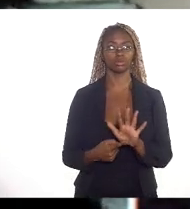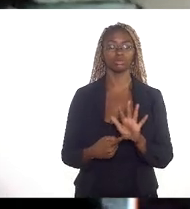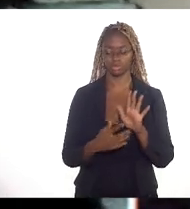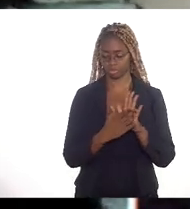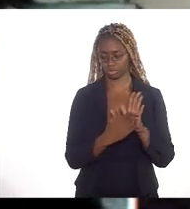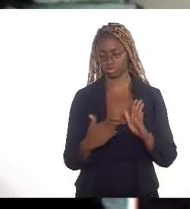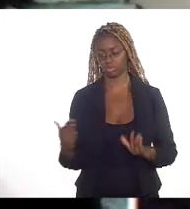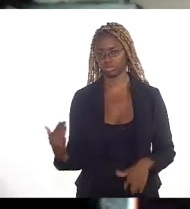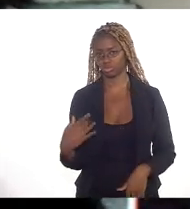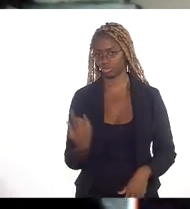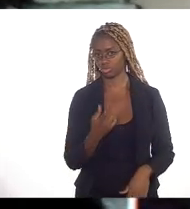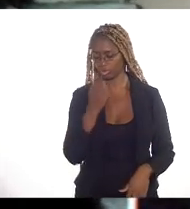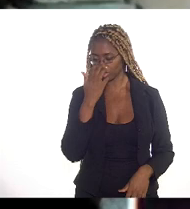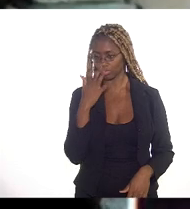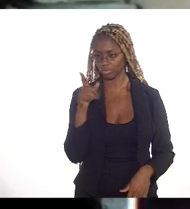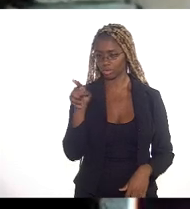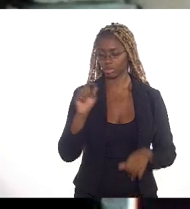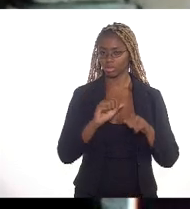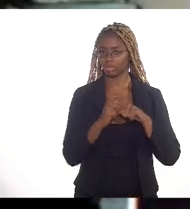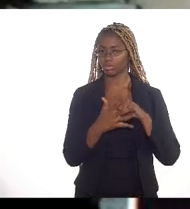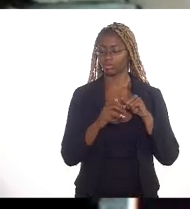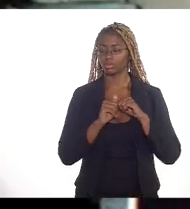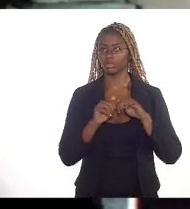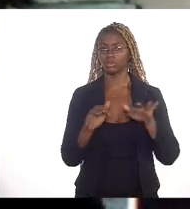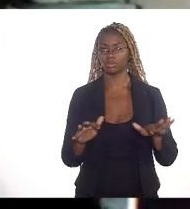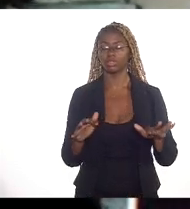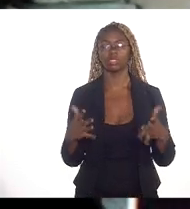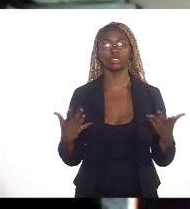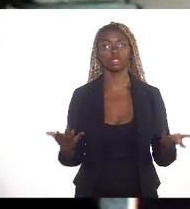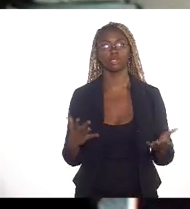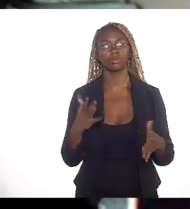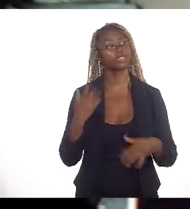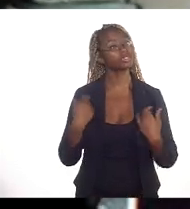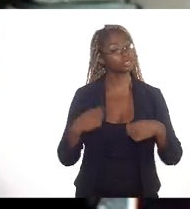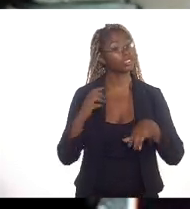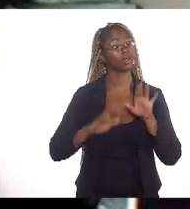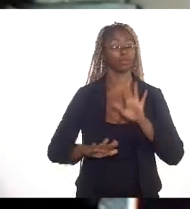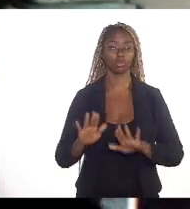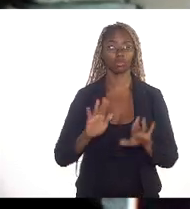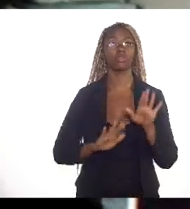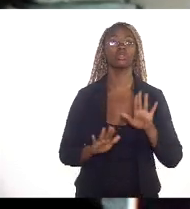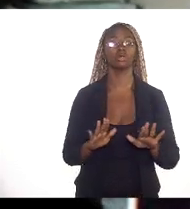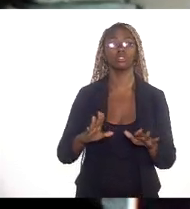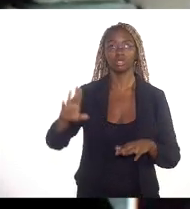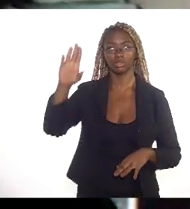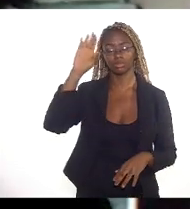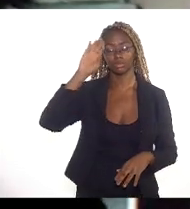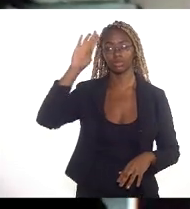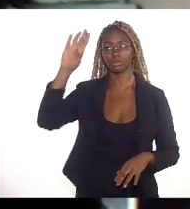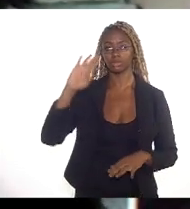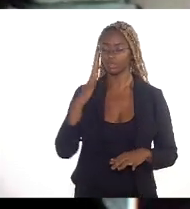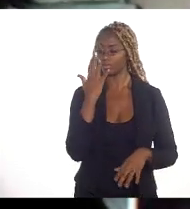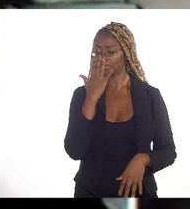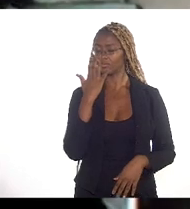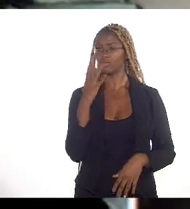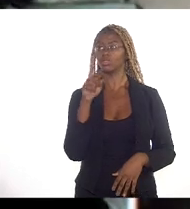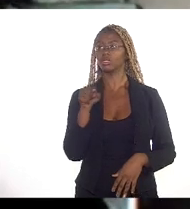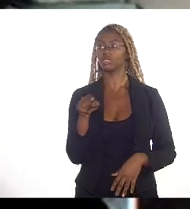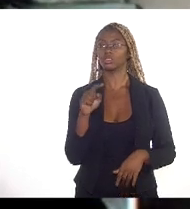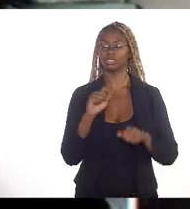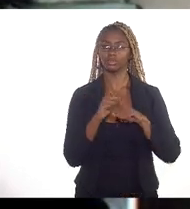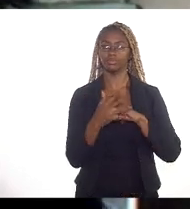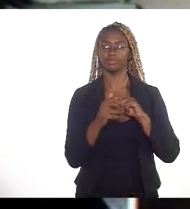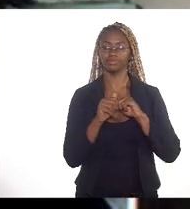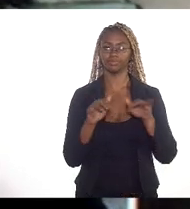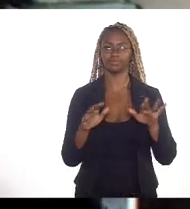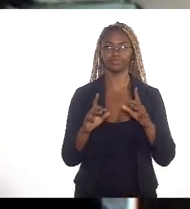enfrenta com essa pandemia é um momento que exige da gente muito cuidado. E a principal forma de enfrentar essa pandemia é